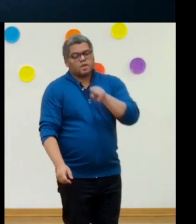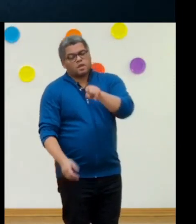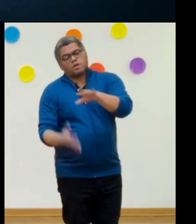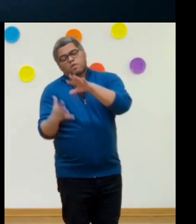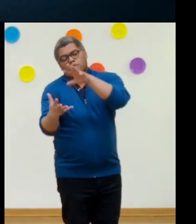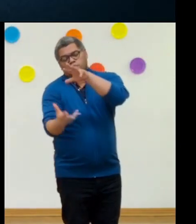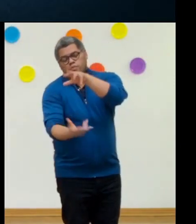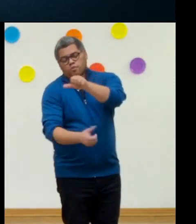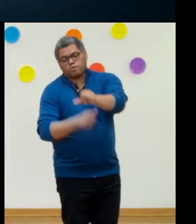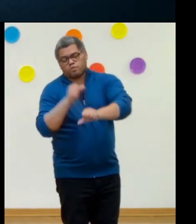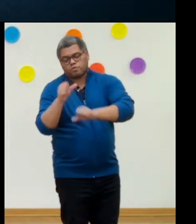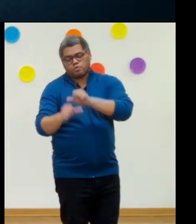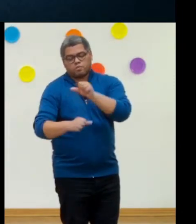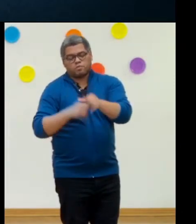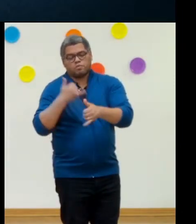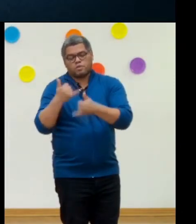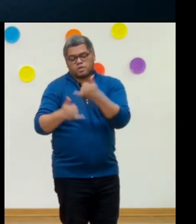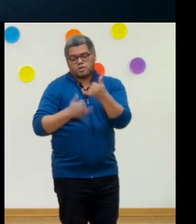com você.